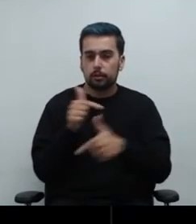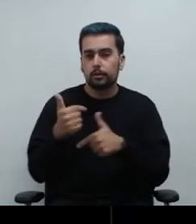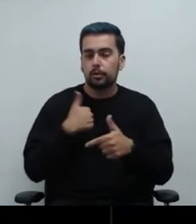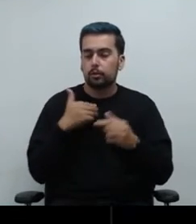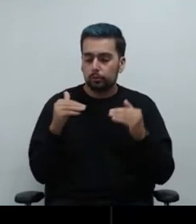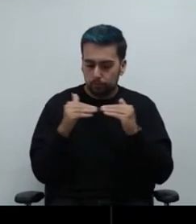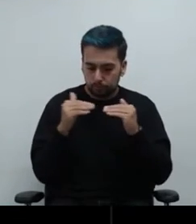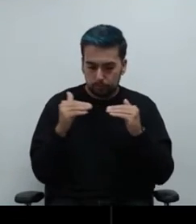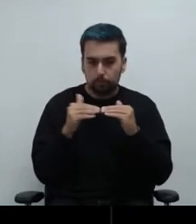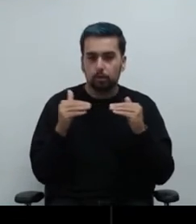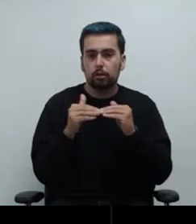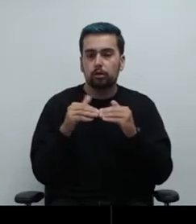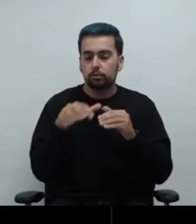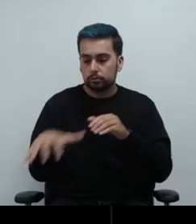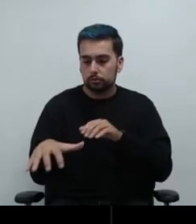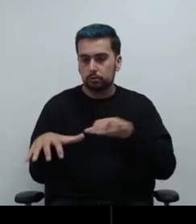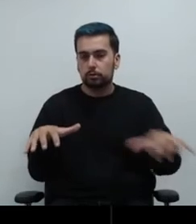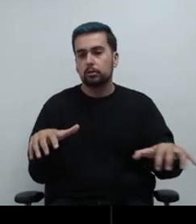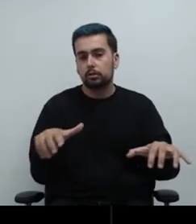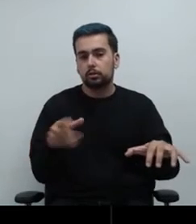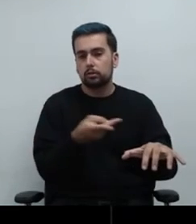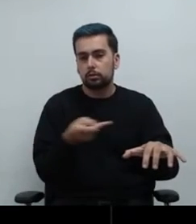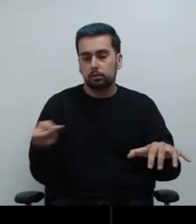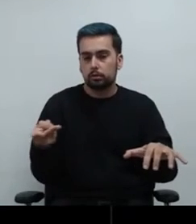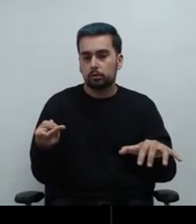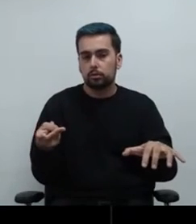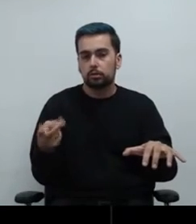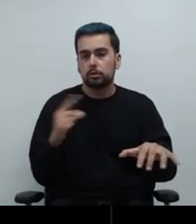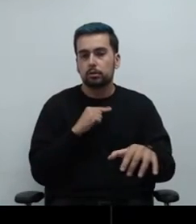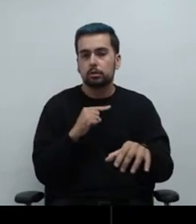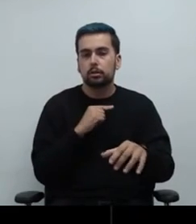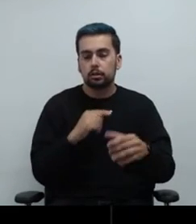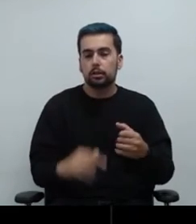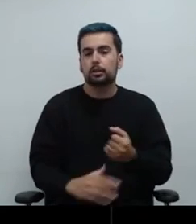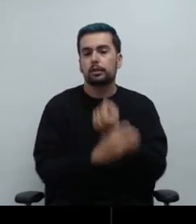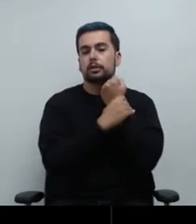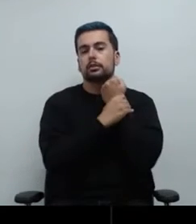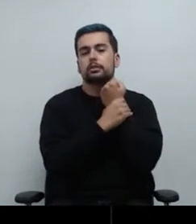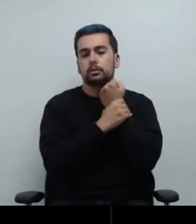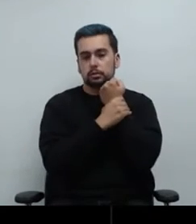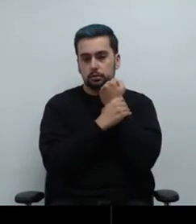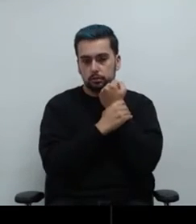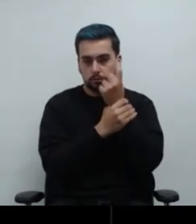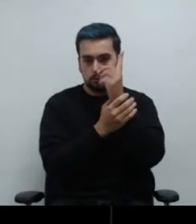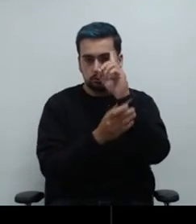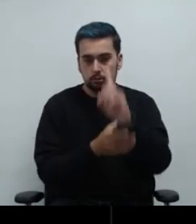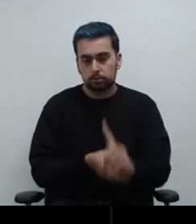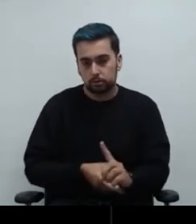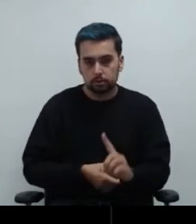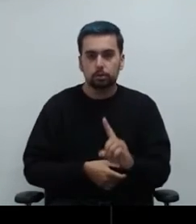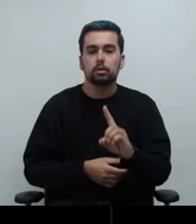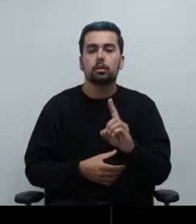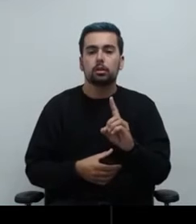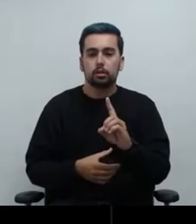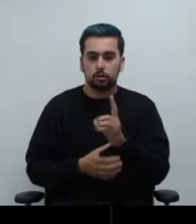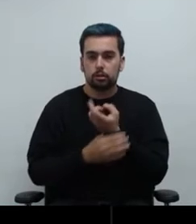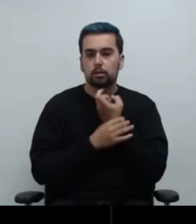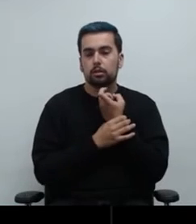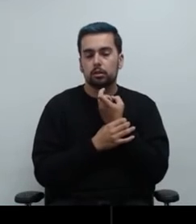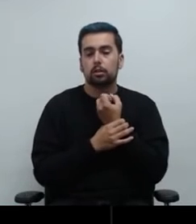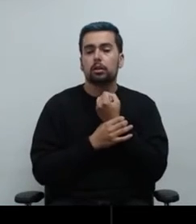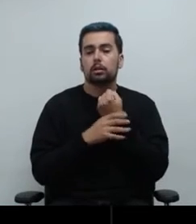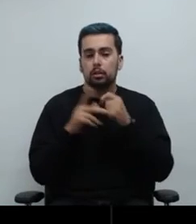favorável que se desmembre em dois eixos, para assim garantizar o direito assegurado a